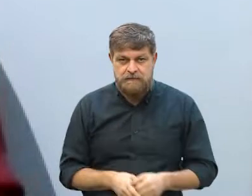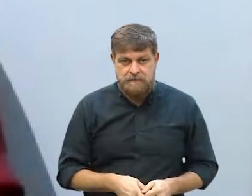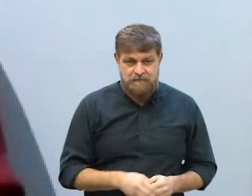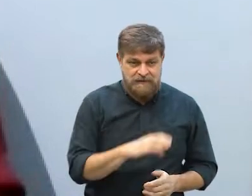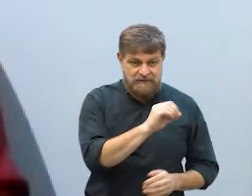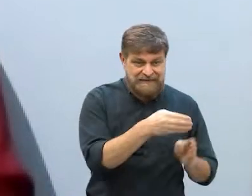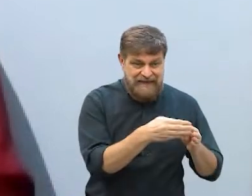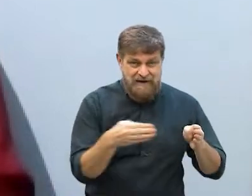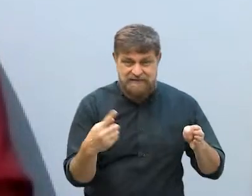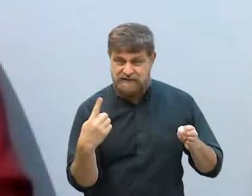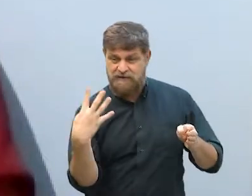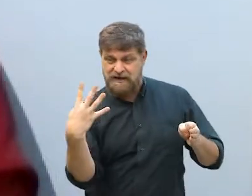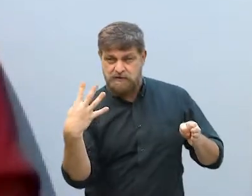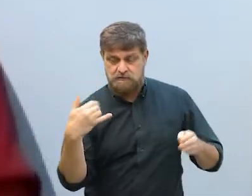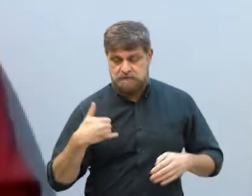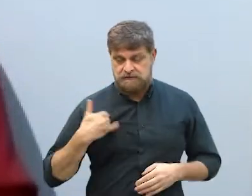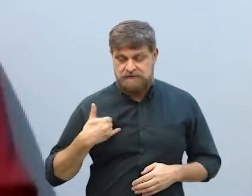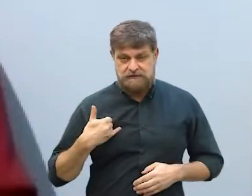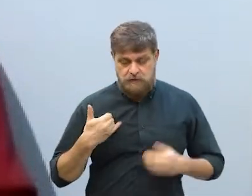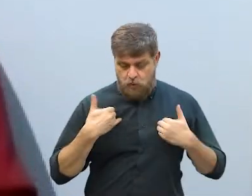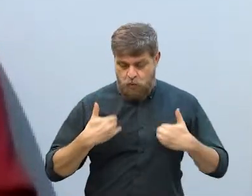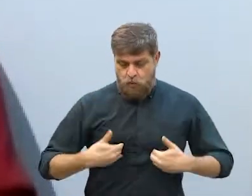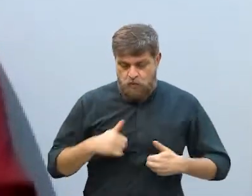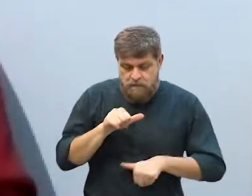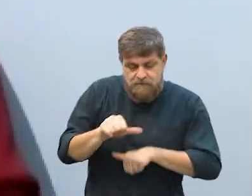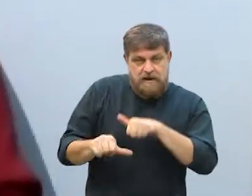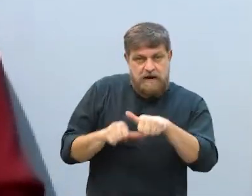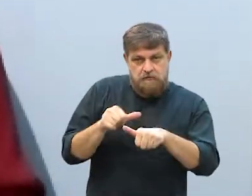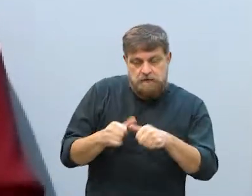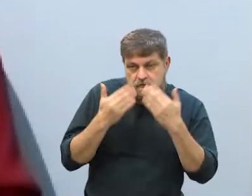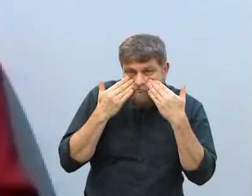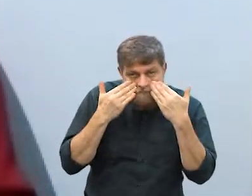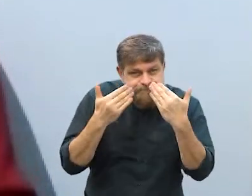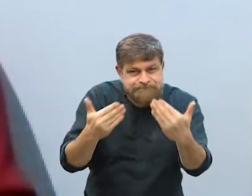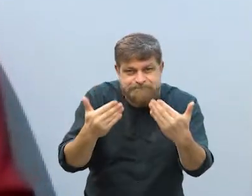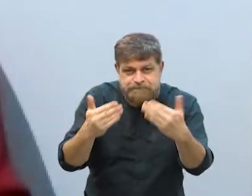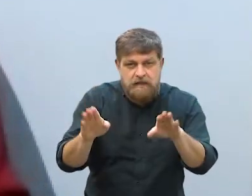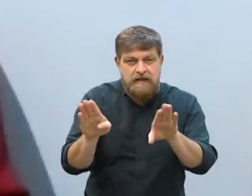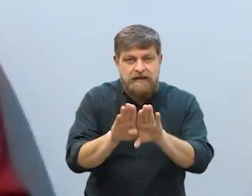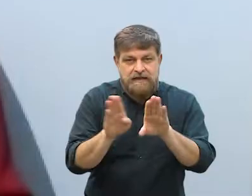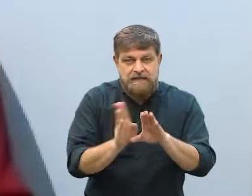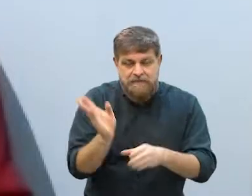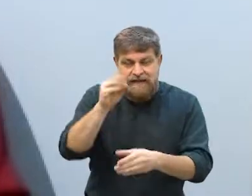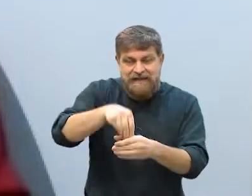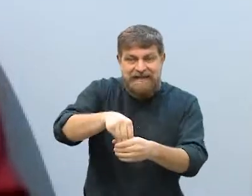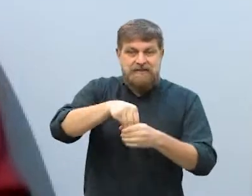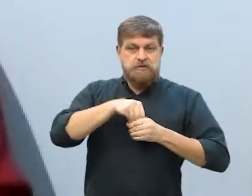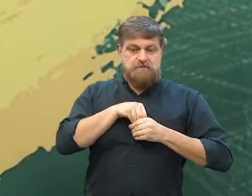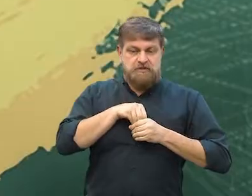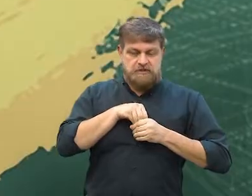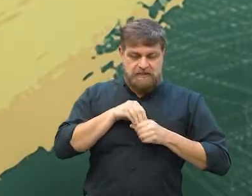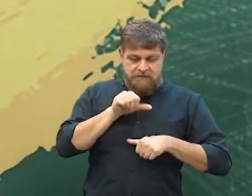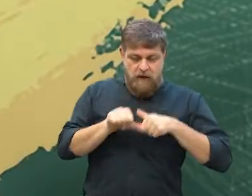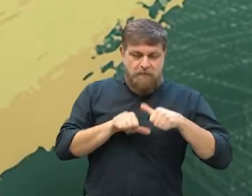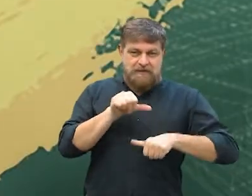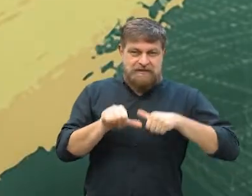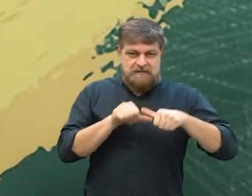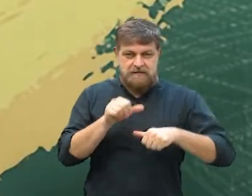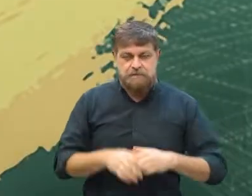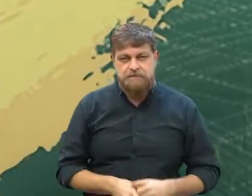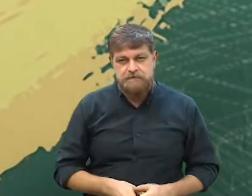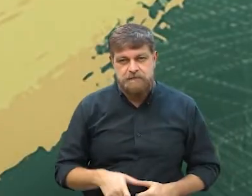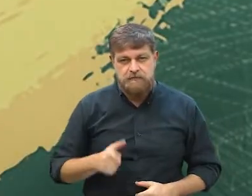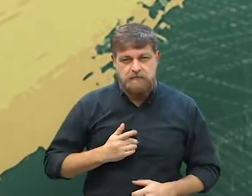aos 14. São transformações físicas aparentes e, lógico, muitas transformações internas também. É interessante porque